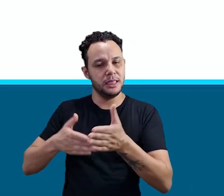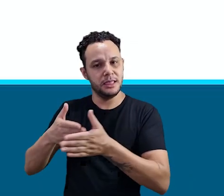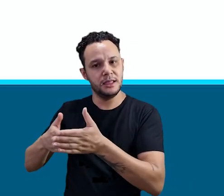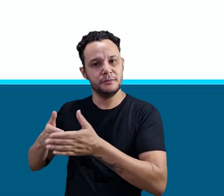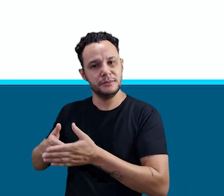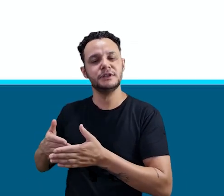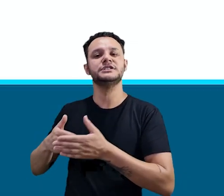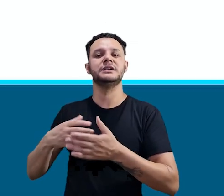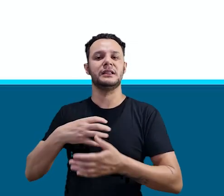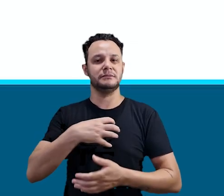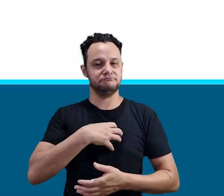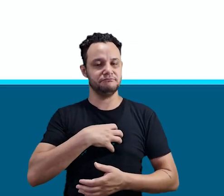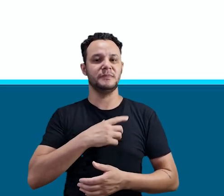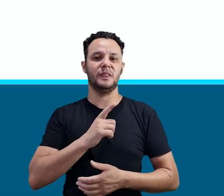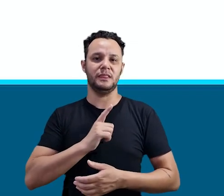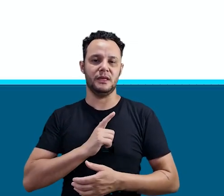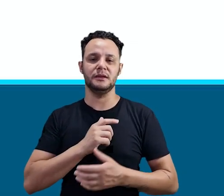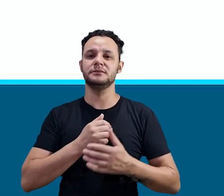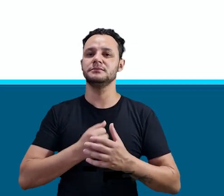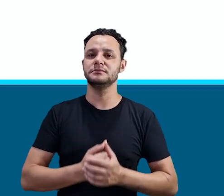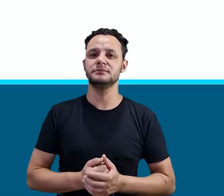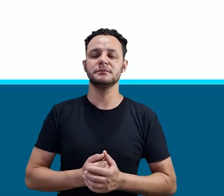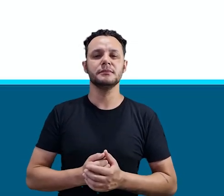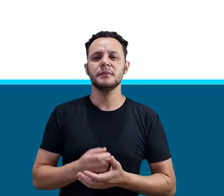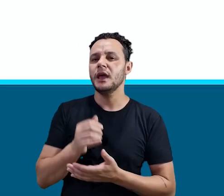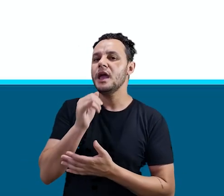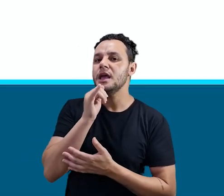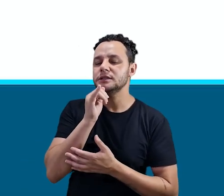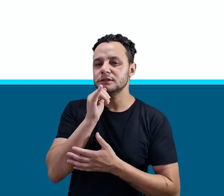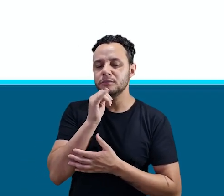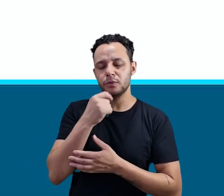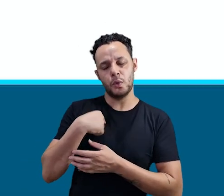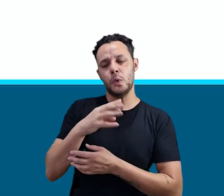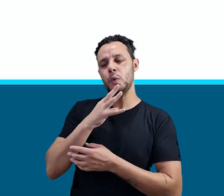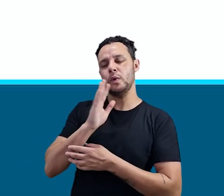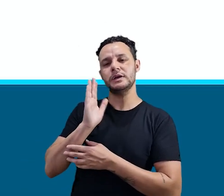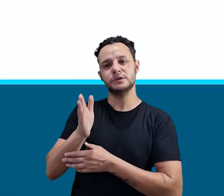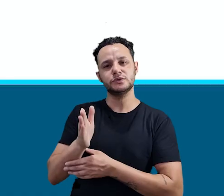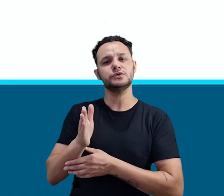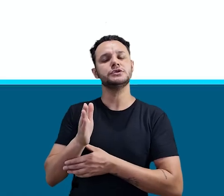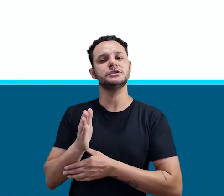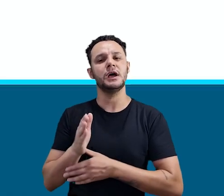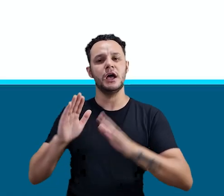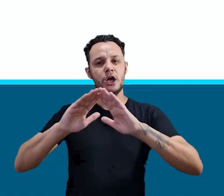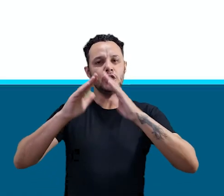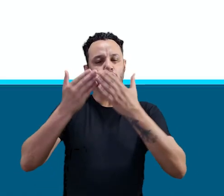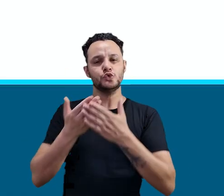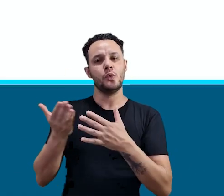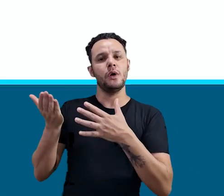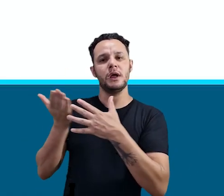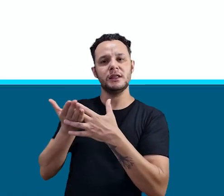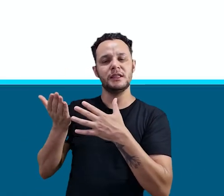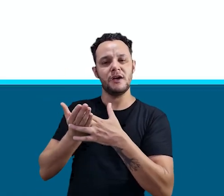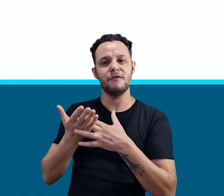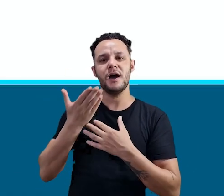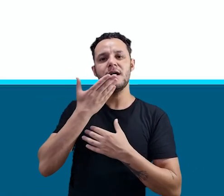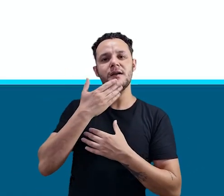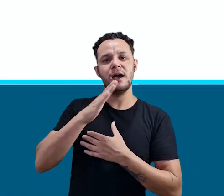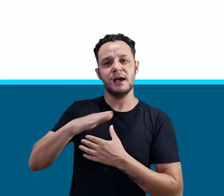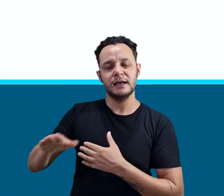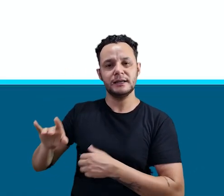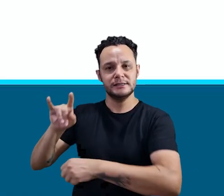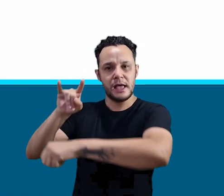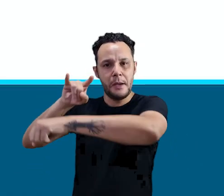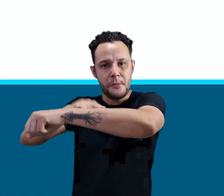o cotidiano dela. Eu já tive, por exemplo, casos de crianças que se escondiam durante o recreio todo dentro